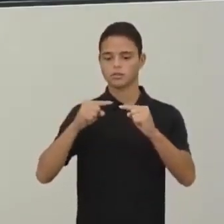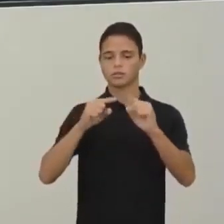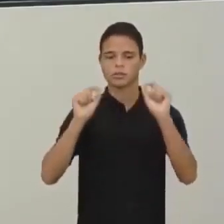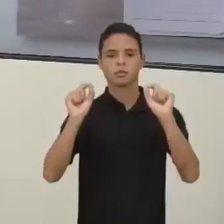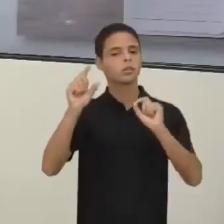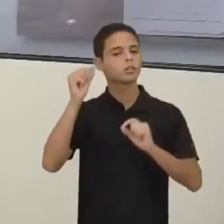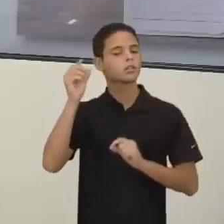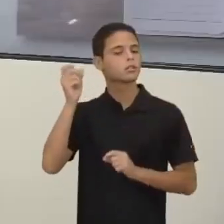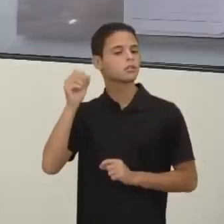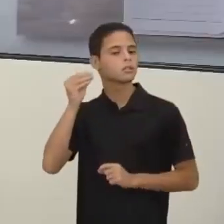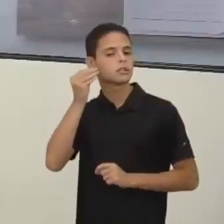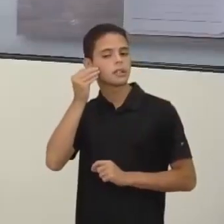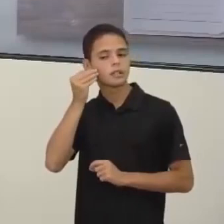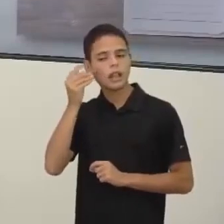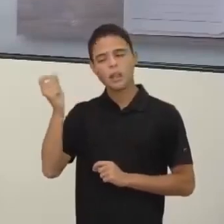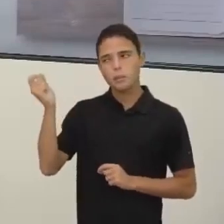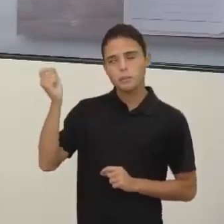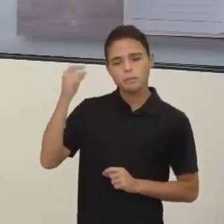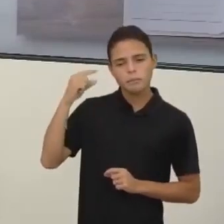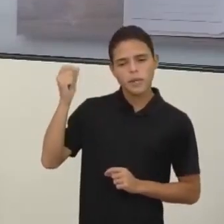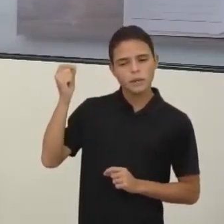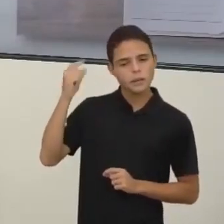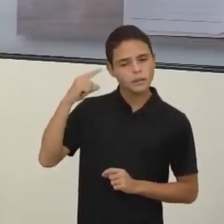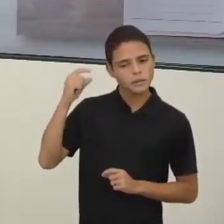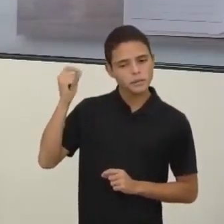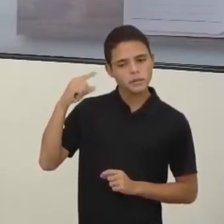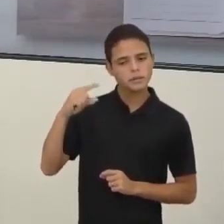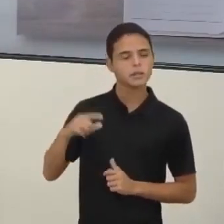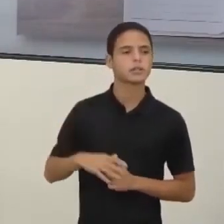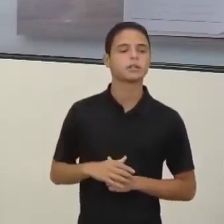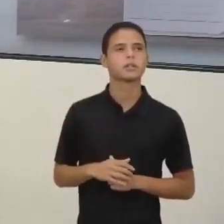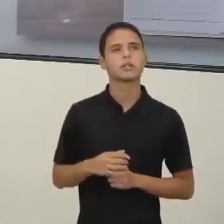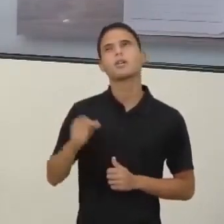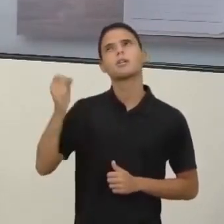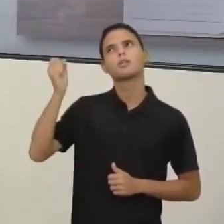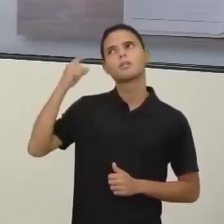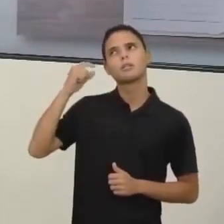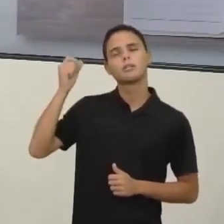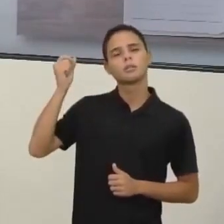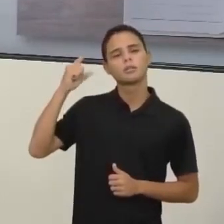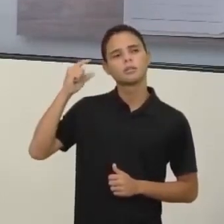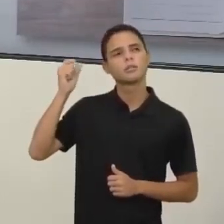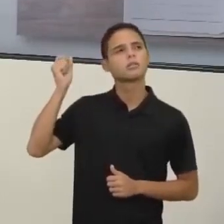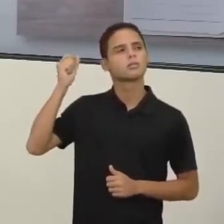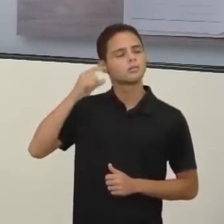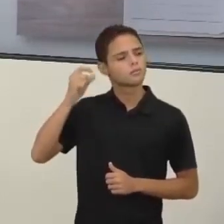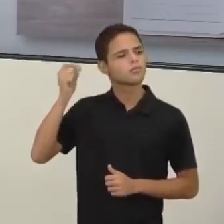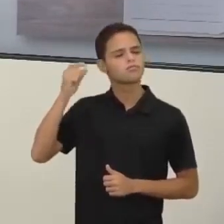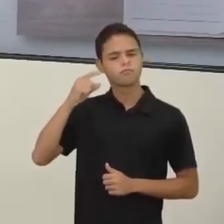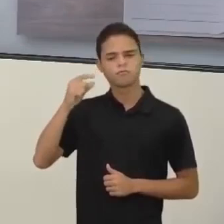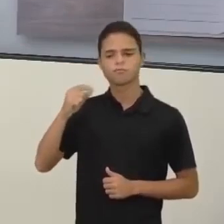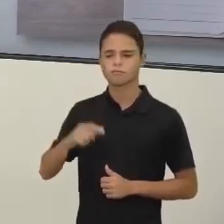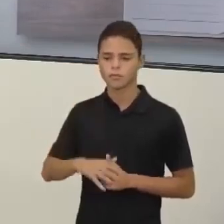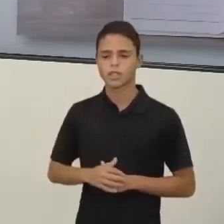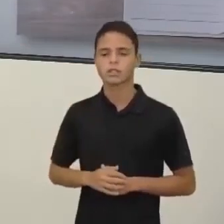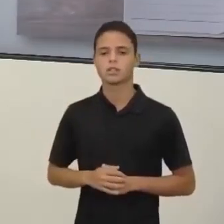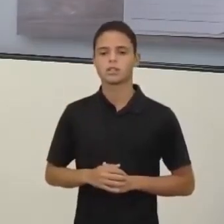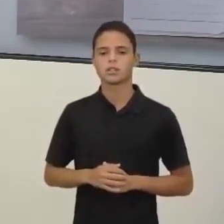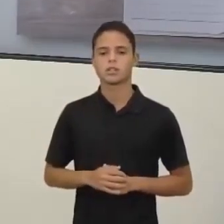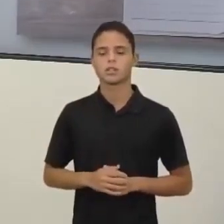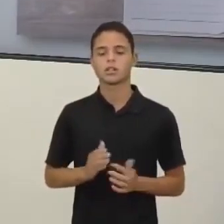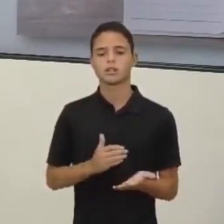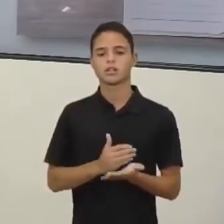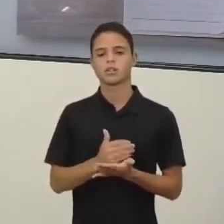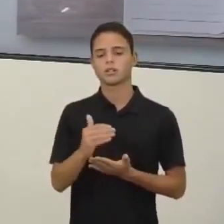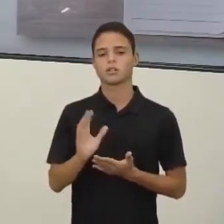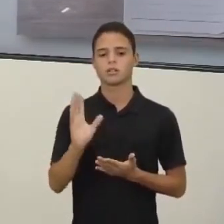tentar tirar um som daqui, ó. Ó. Tchum, Por quê? No começo, o que vai